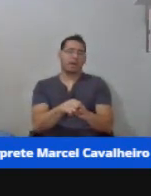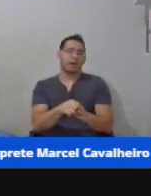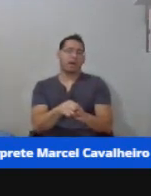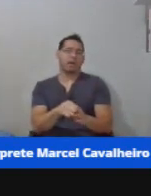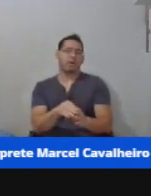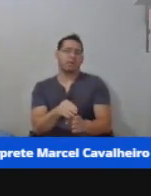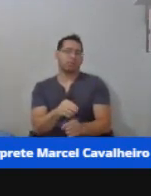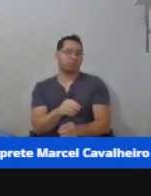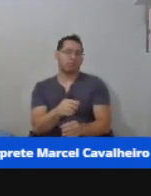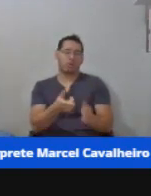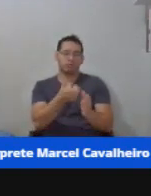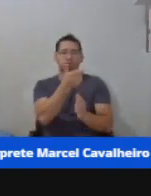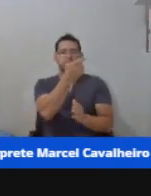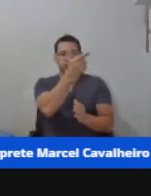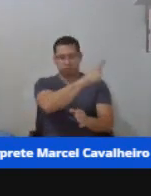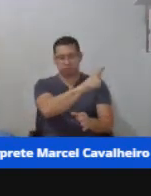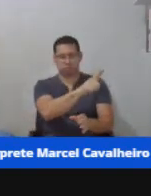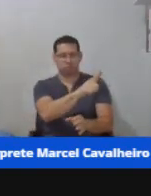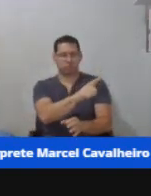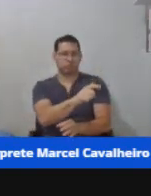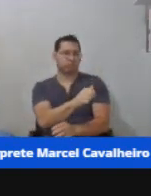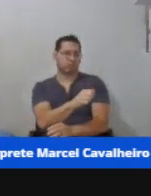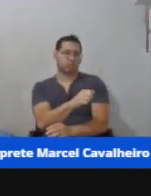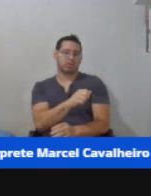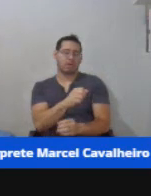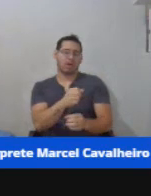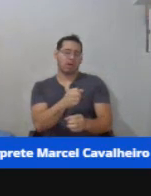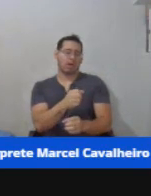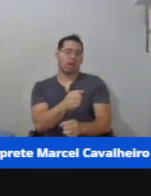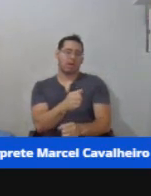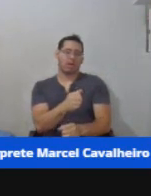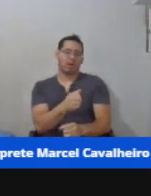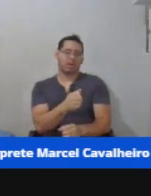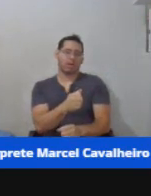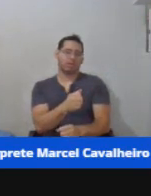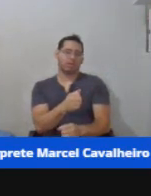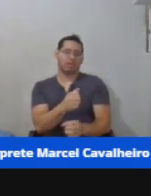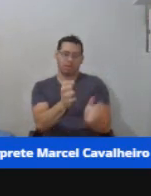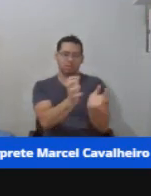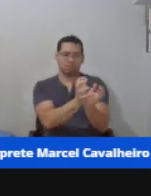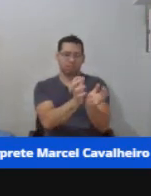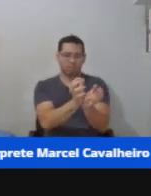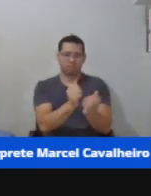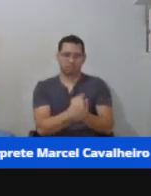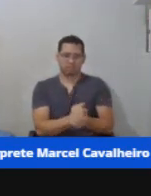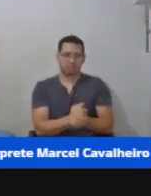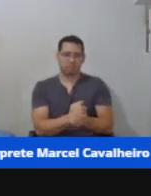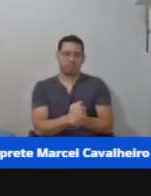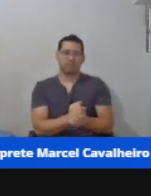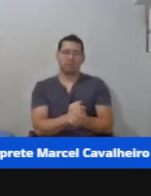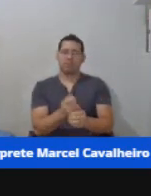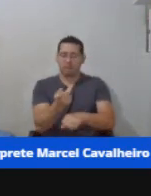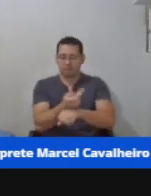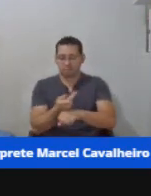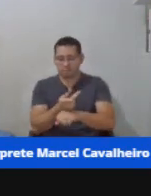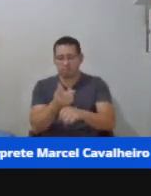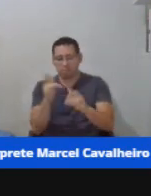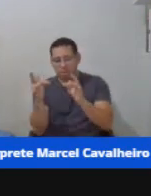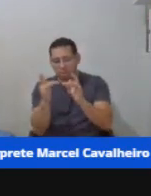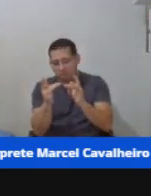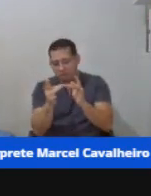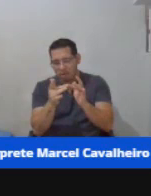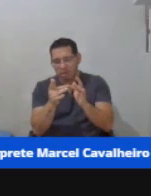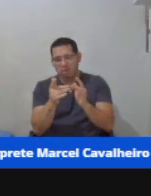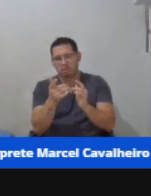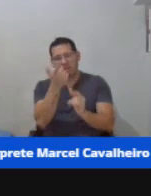como era de supor, né? Normalmente as relativas ao sexto ano, que buscariam essa referência lá